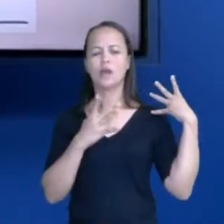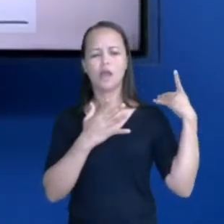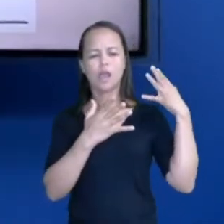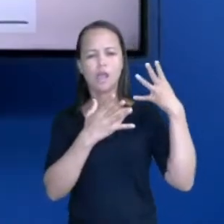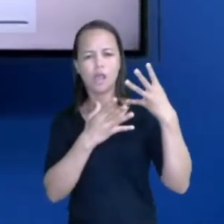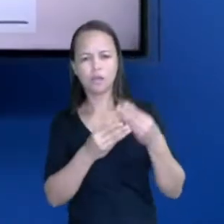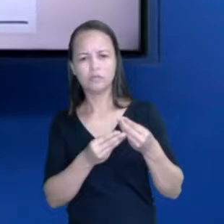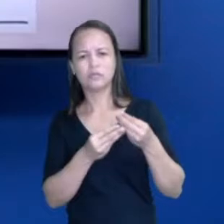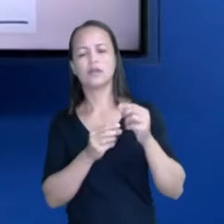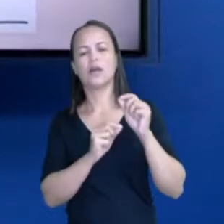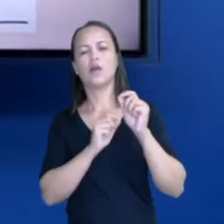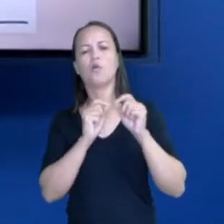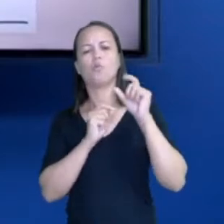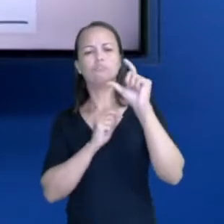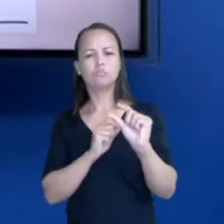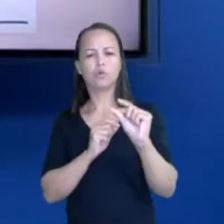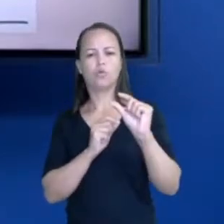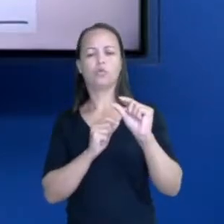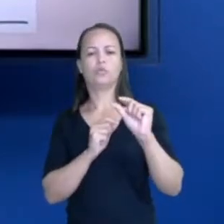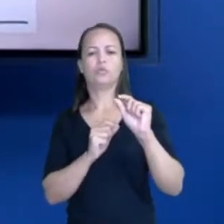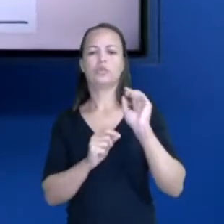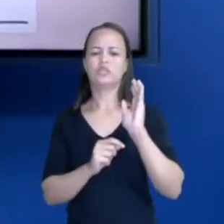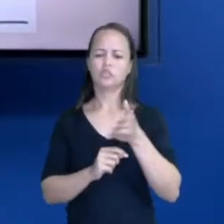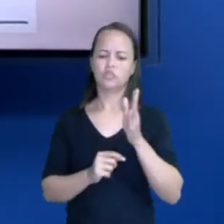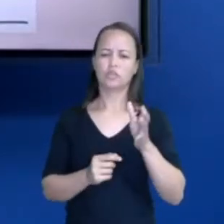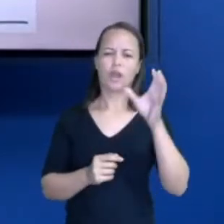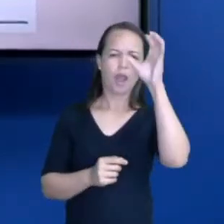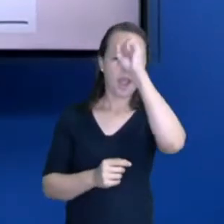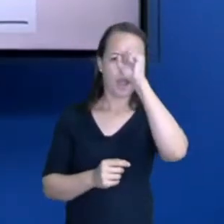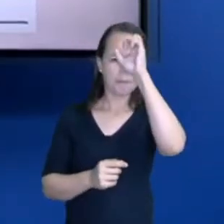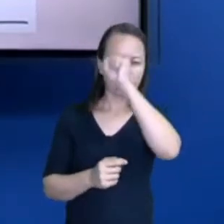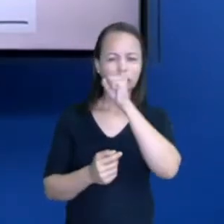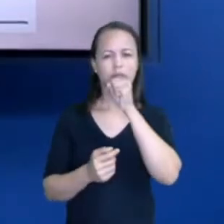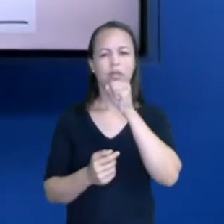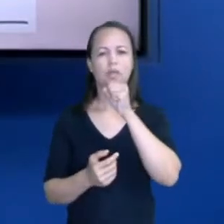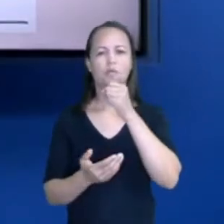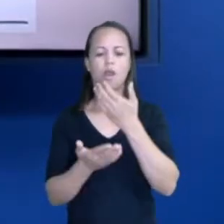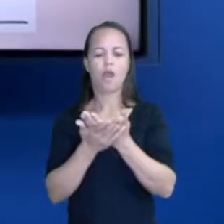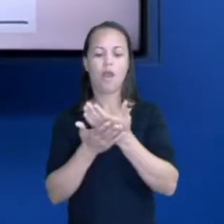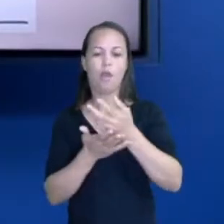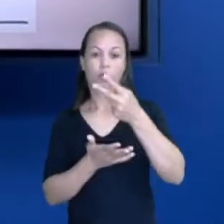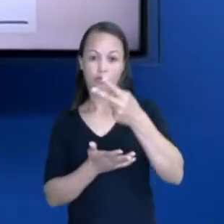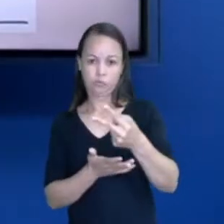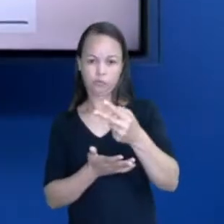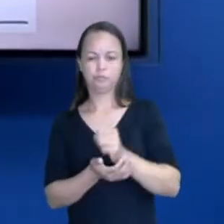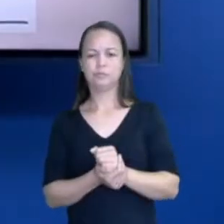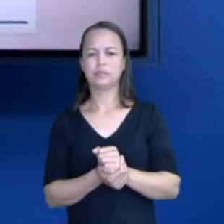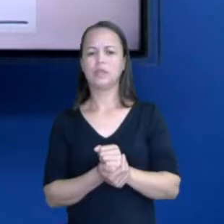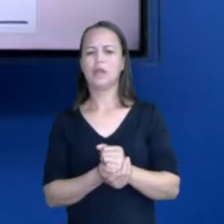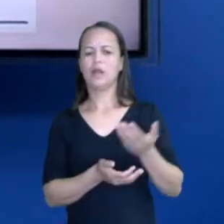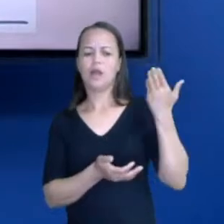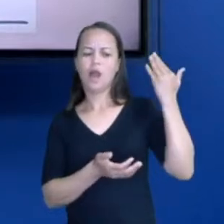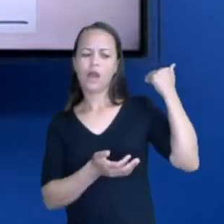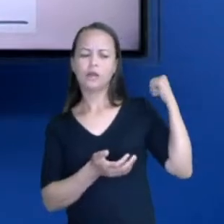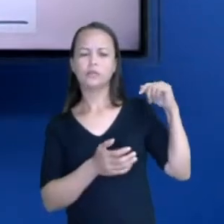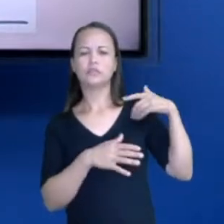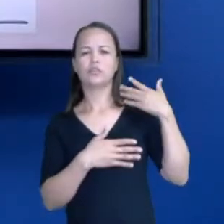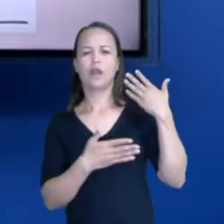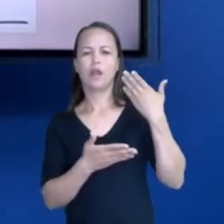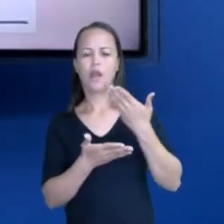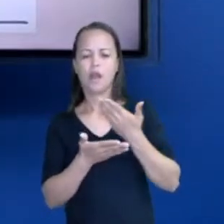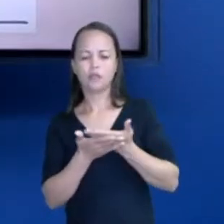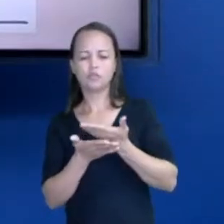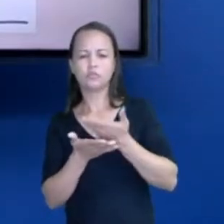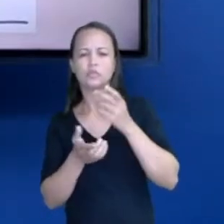tinha aprendido na nossa aula de número 2, tá certo? A gente viu lá na nossa aula que os diferentes